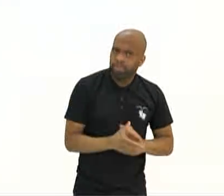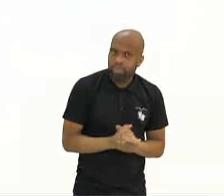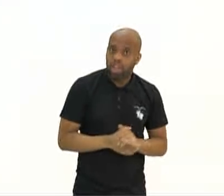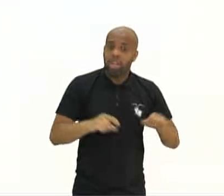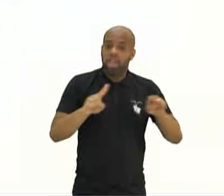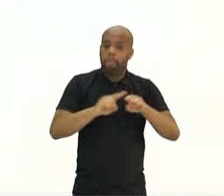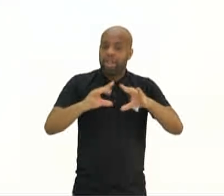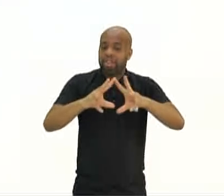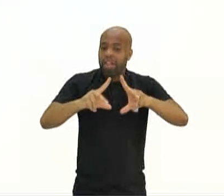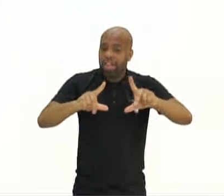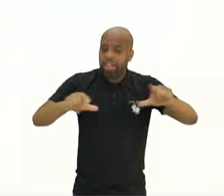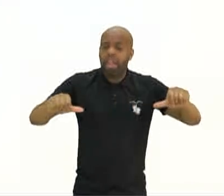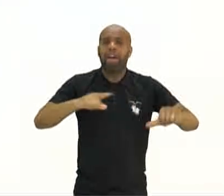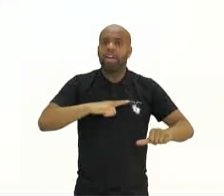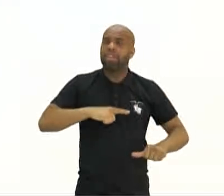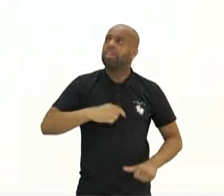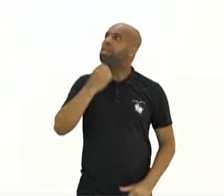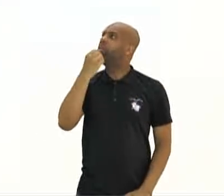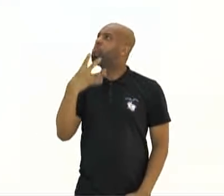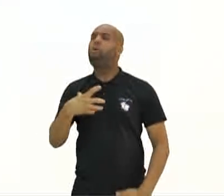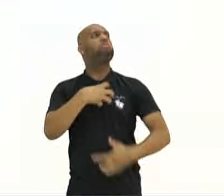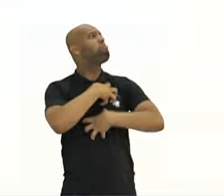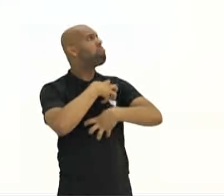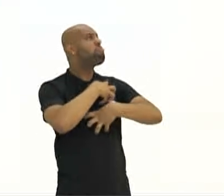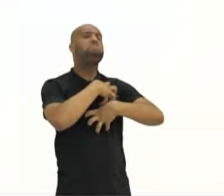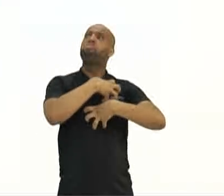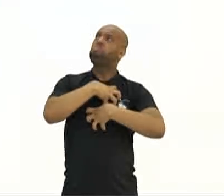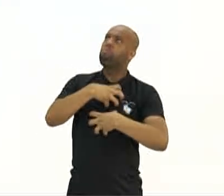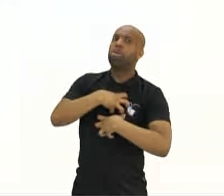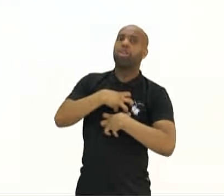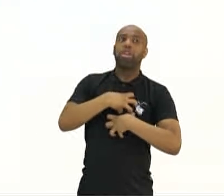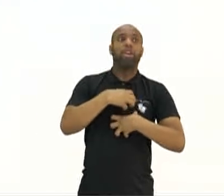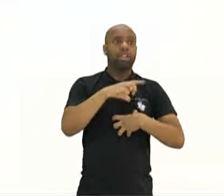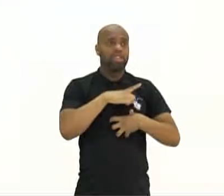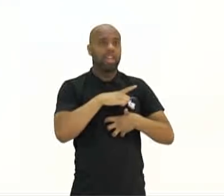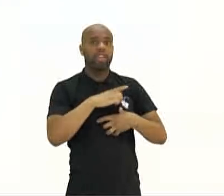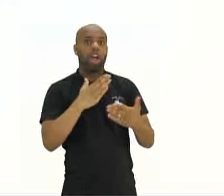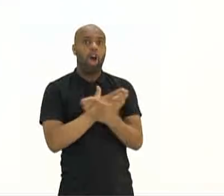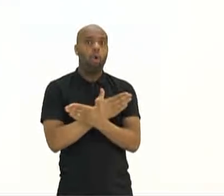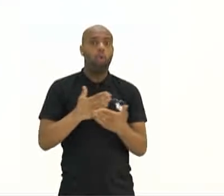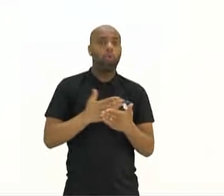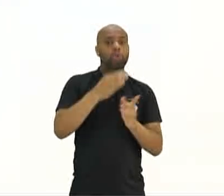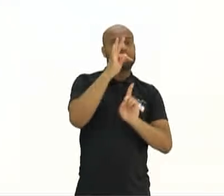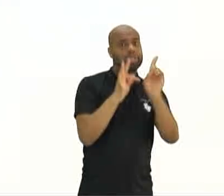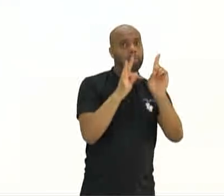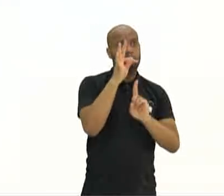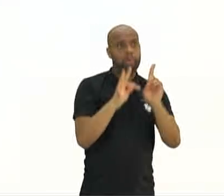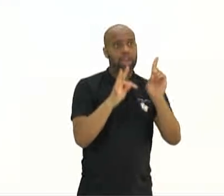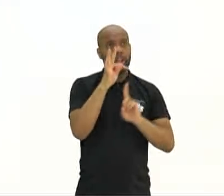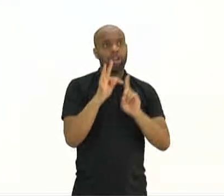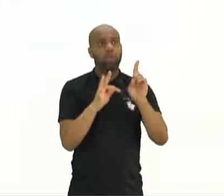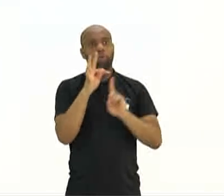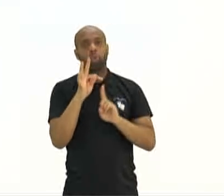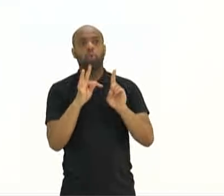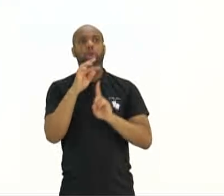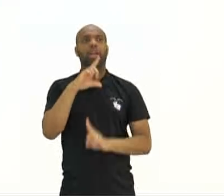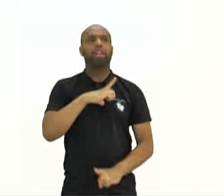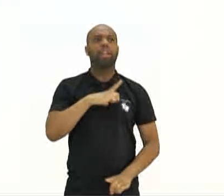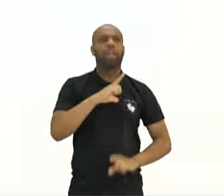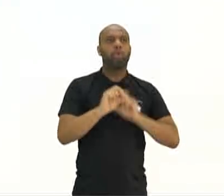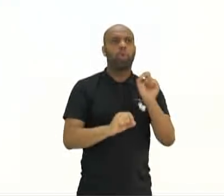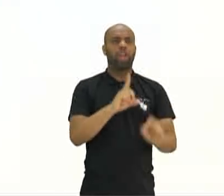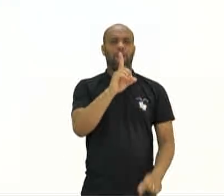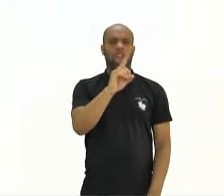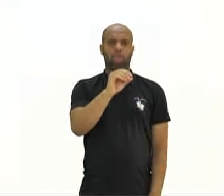terra em si é de muitos bons ares, assim frios e temperados, como entre Douro e Minho. O que é Douro e